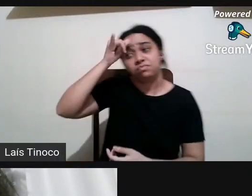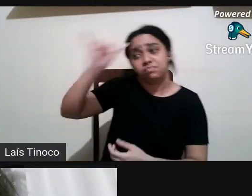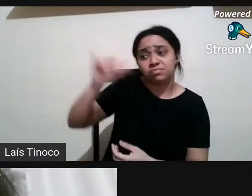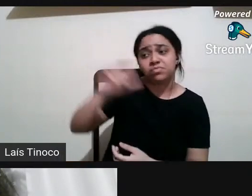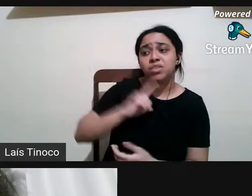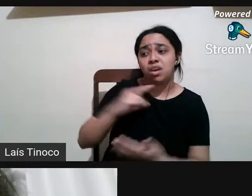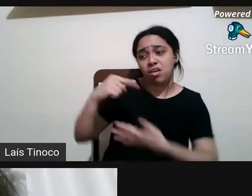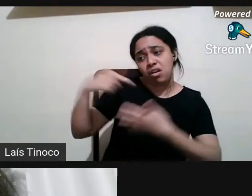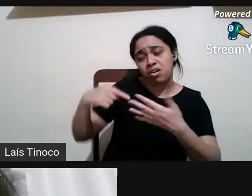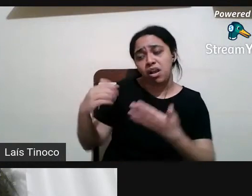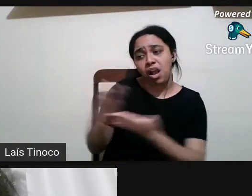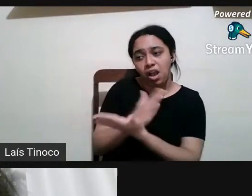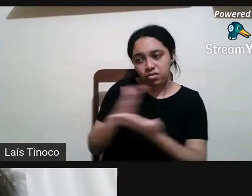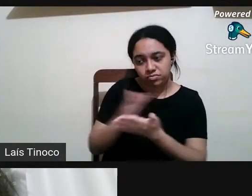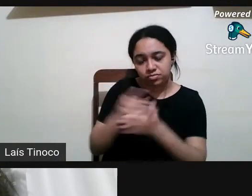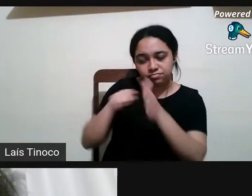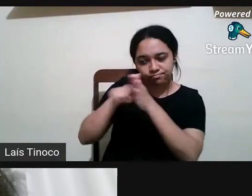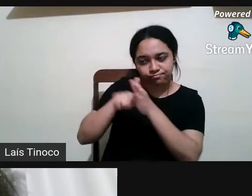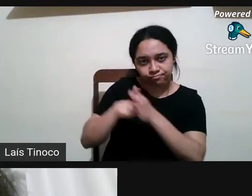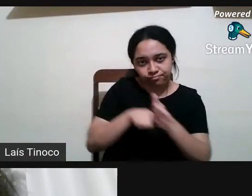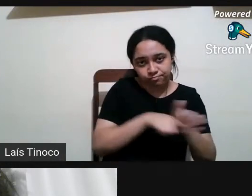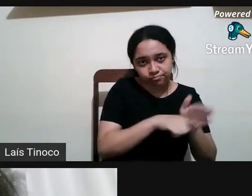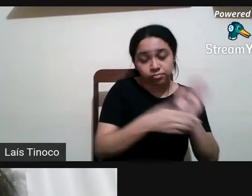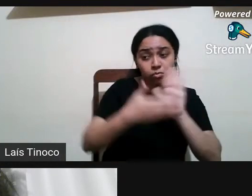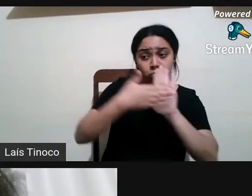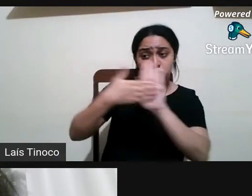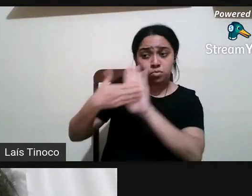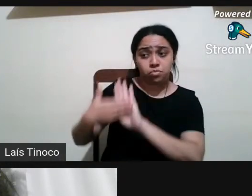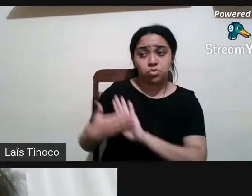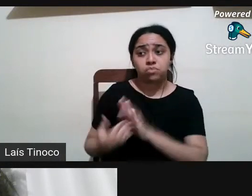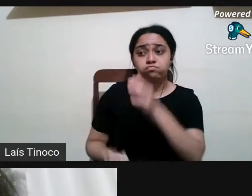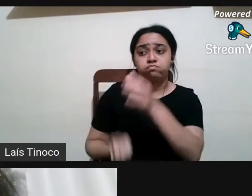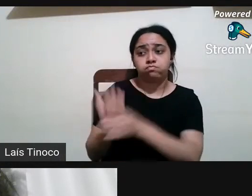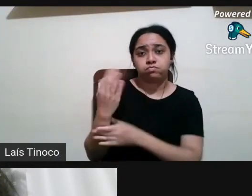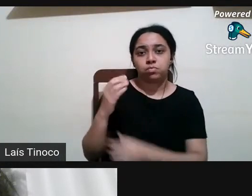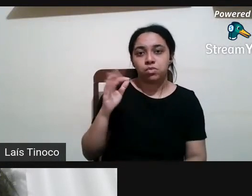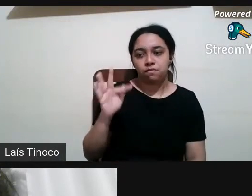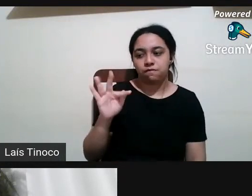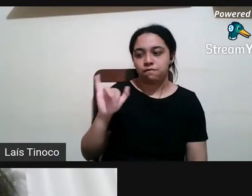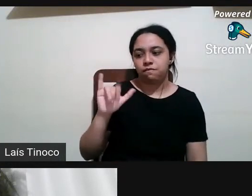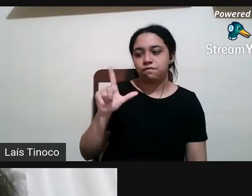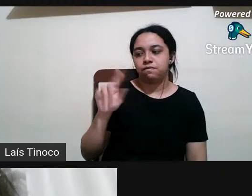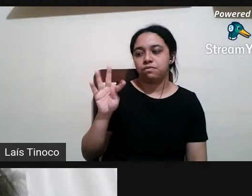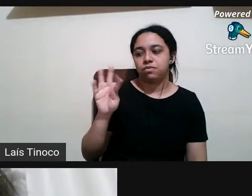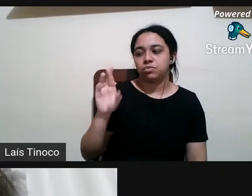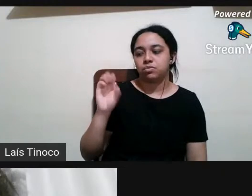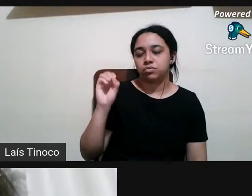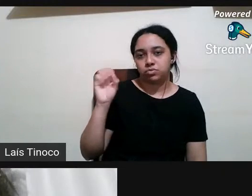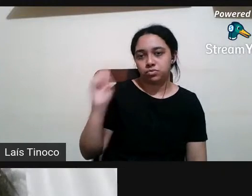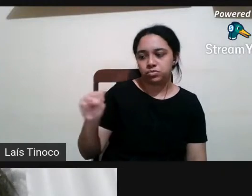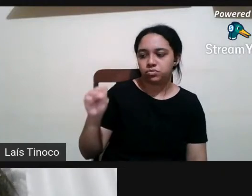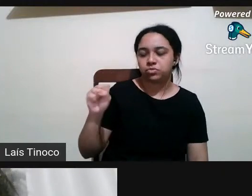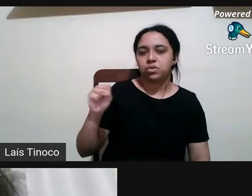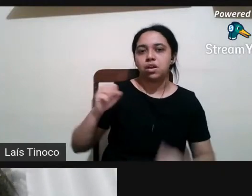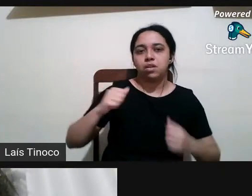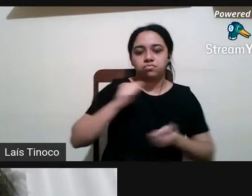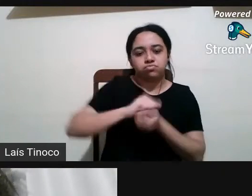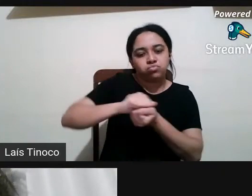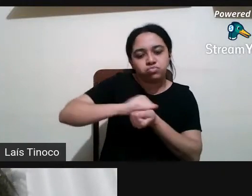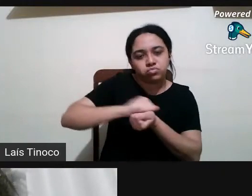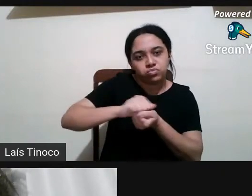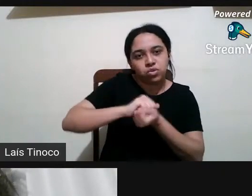alguns pesquisadores, como eu falei, propõem filtros, né? Então, filtros na lavagem de roupa, filtros na extração